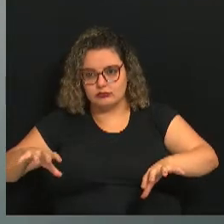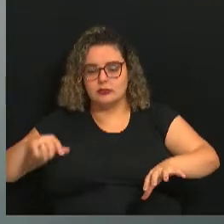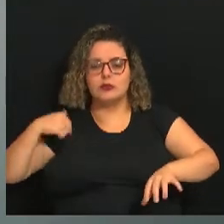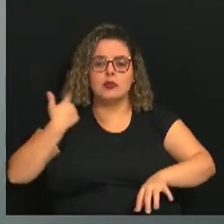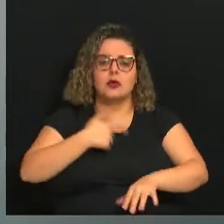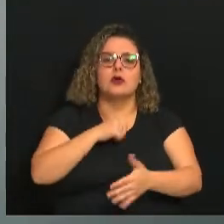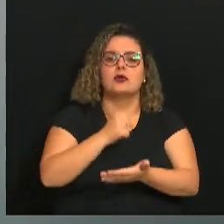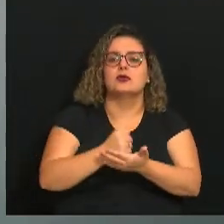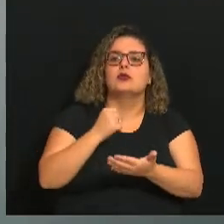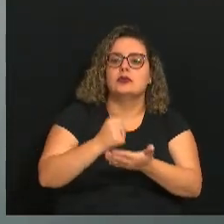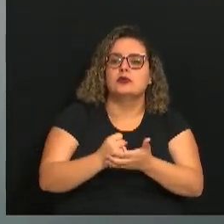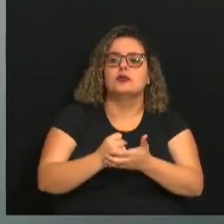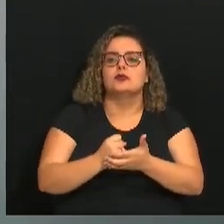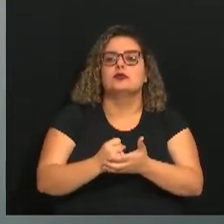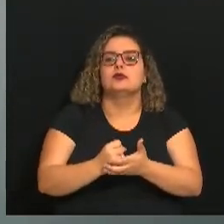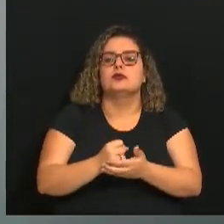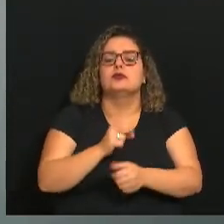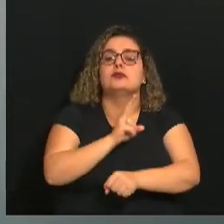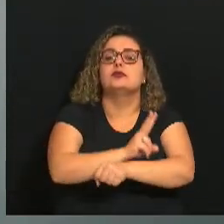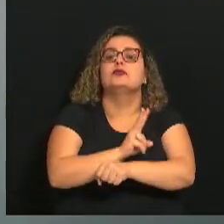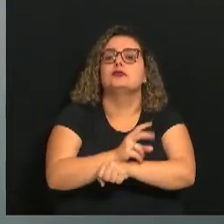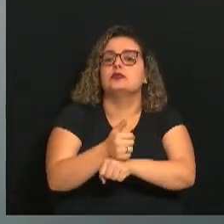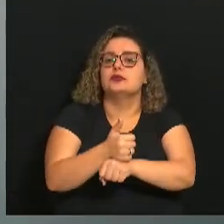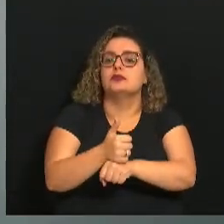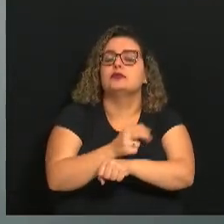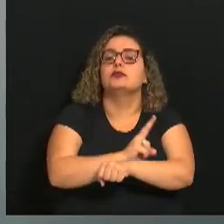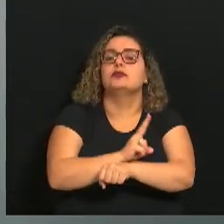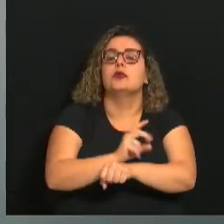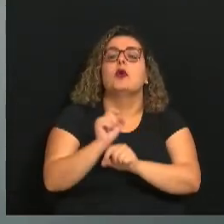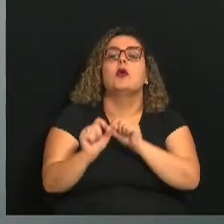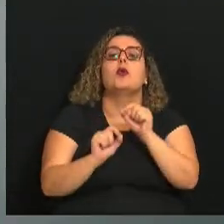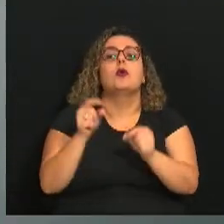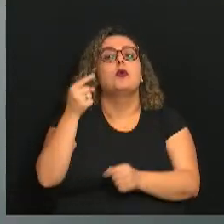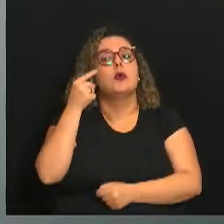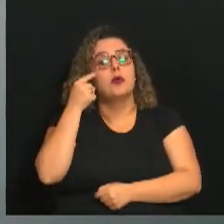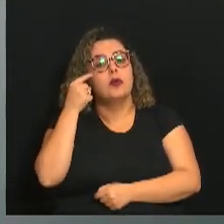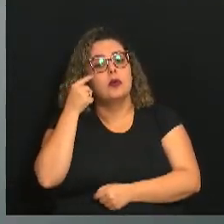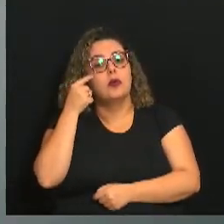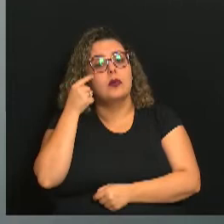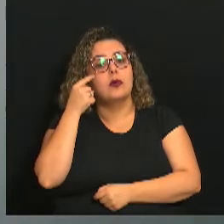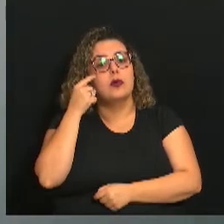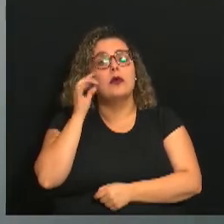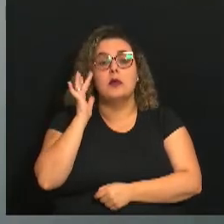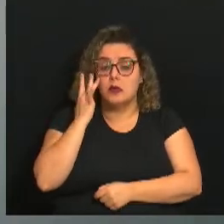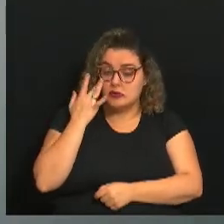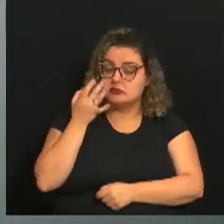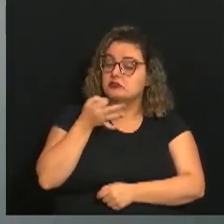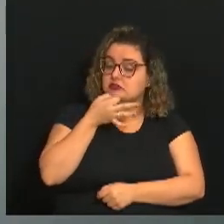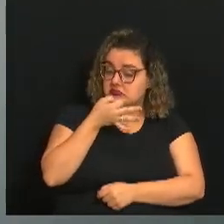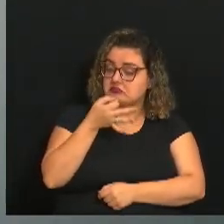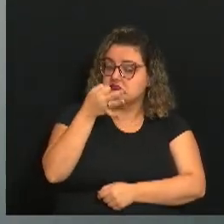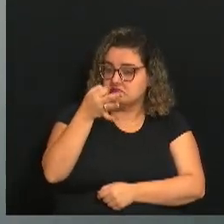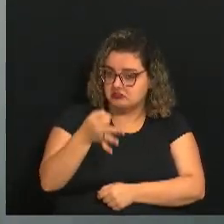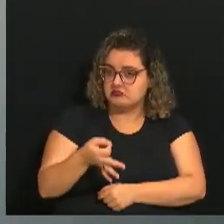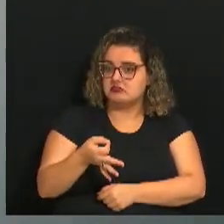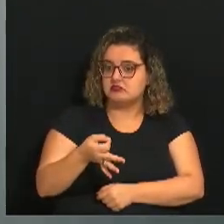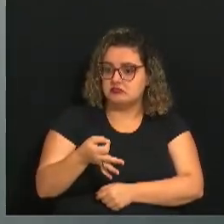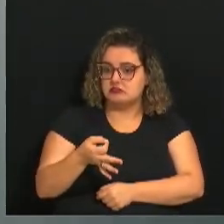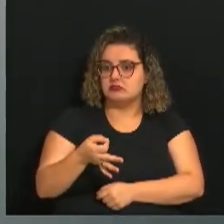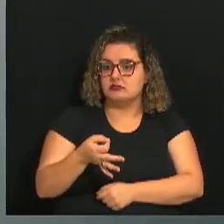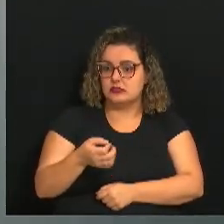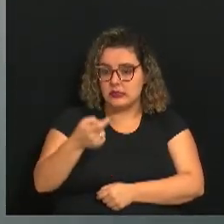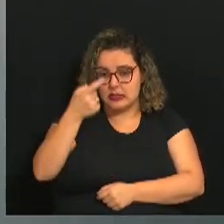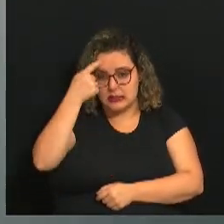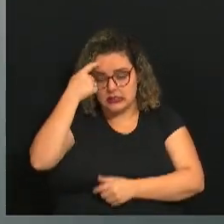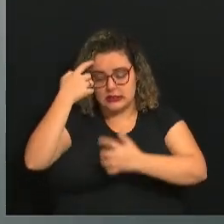temos essa situação e o que a gente está pensando? Eu acho que você colocou muito bem, vereador. A gente está quebrando a cabeça, no bom